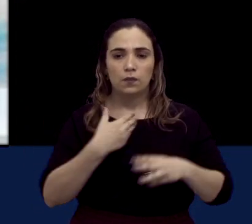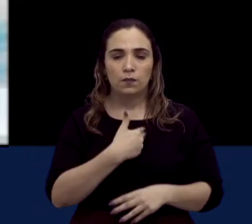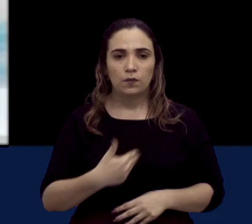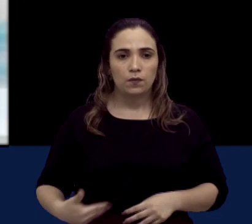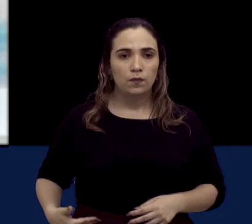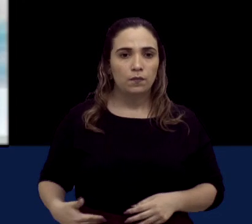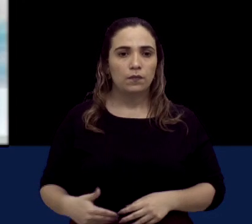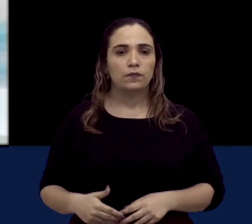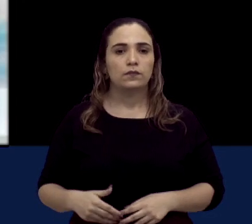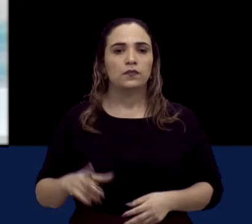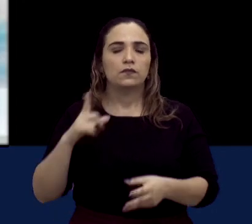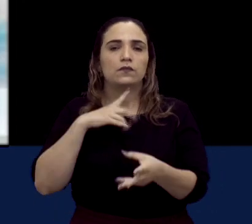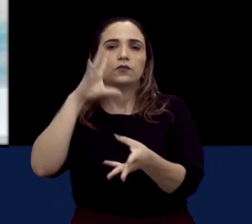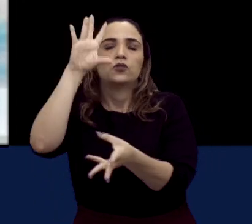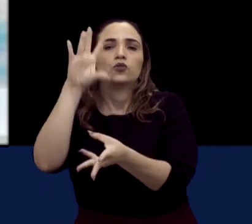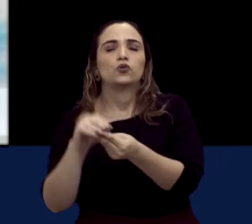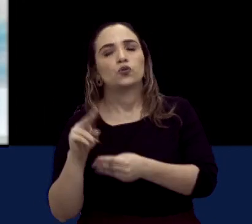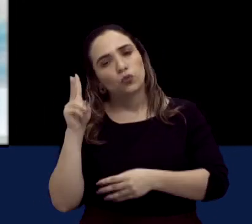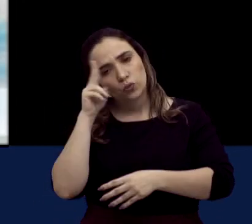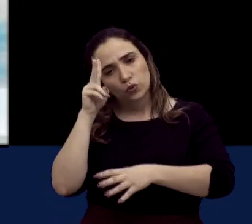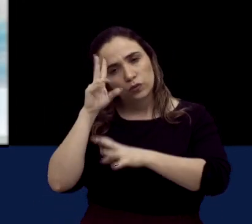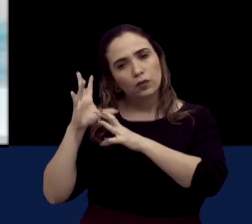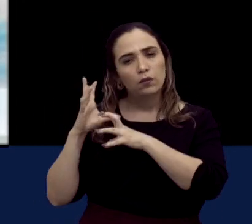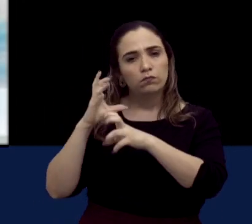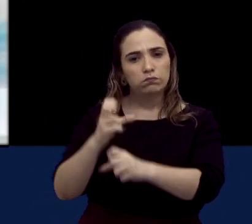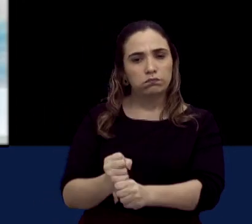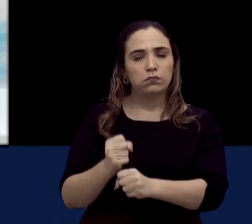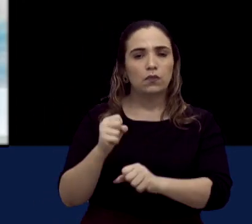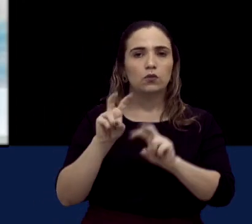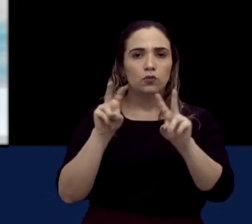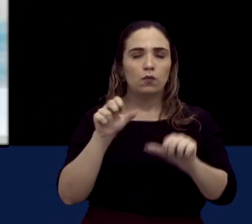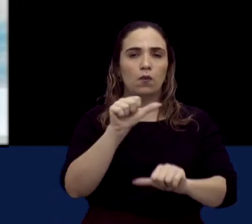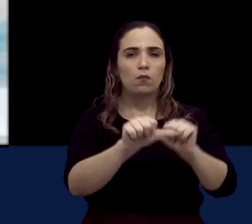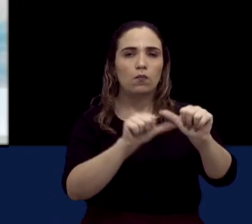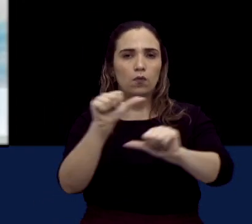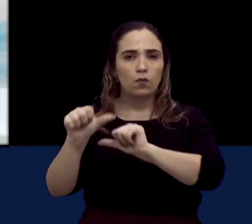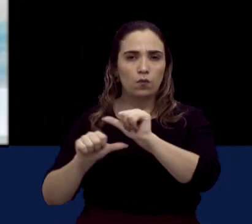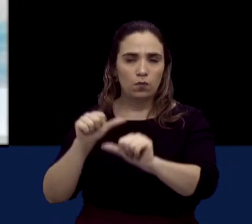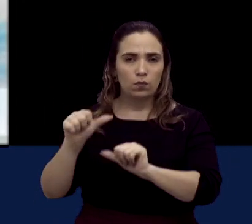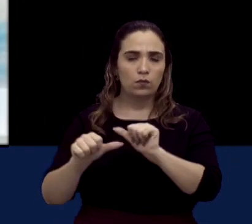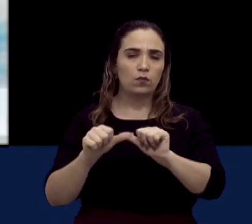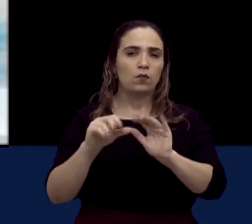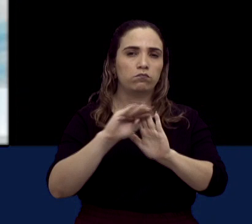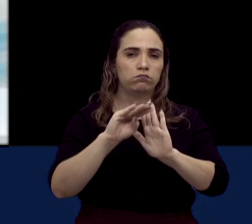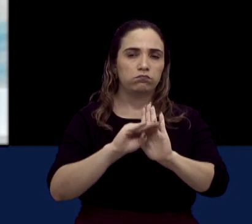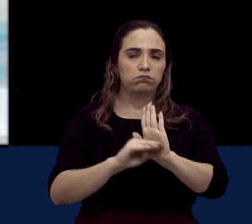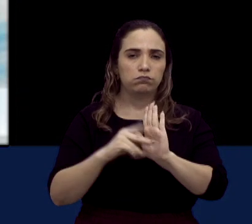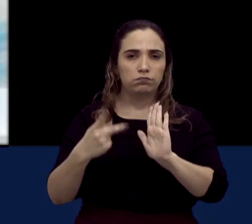contextualizou, fez uma contextualização breve do histórico de reformas administrativas no Brasil.